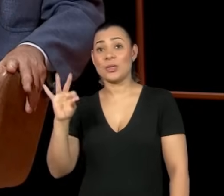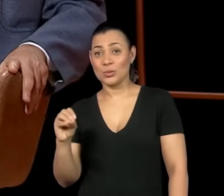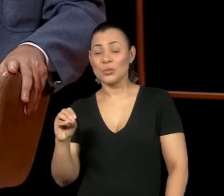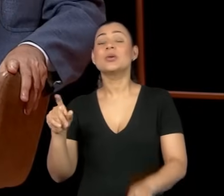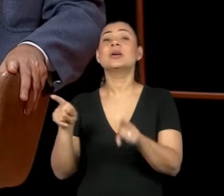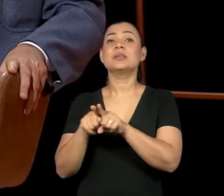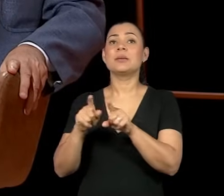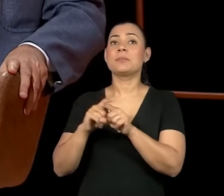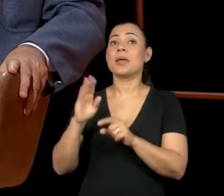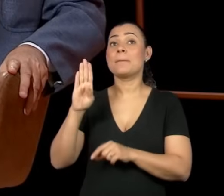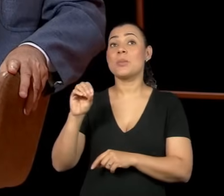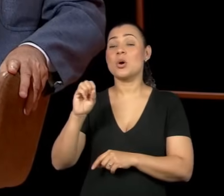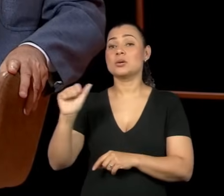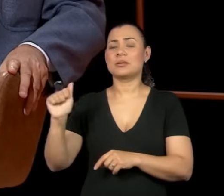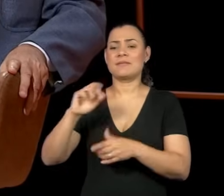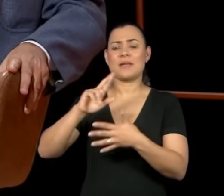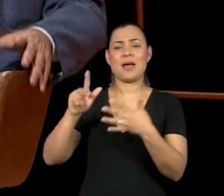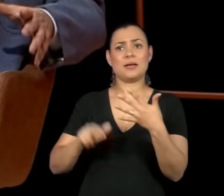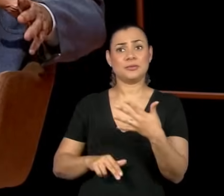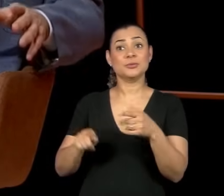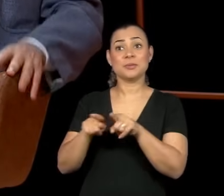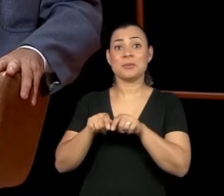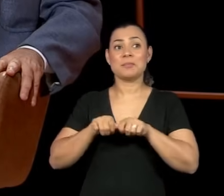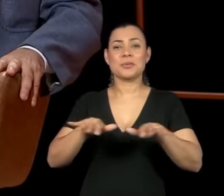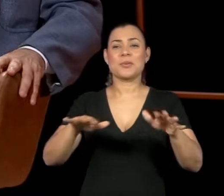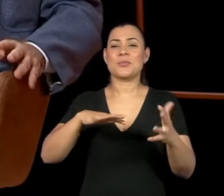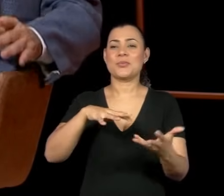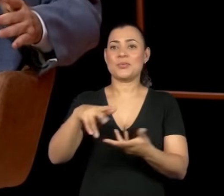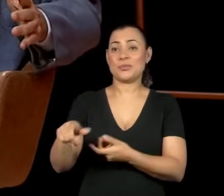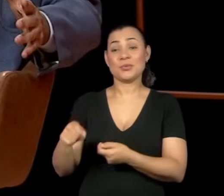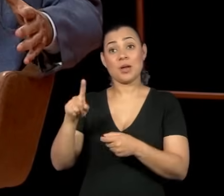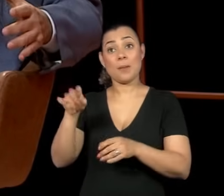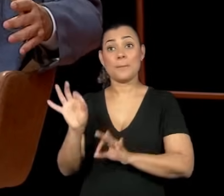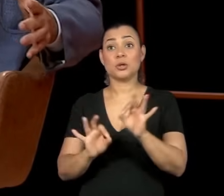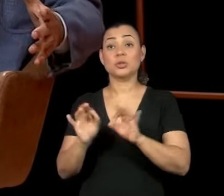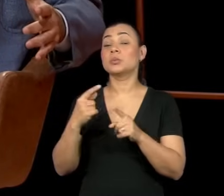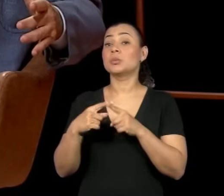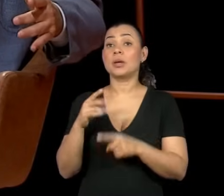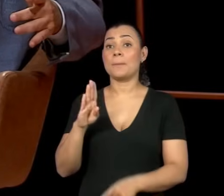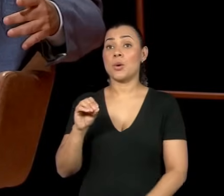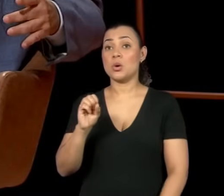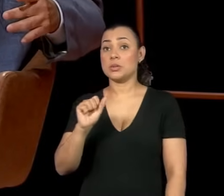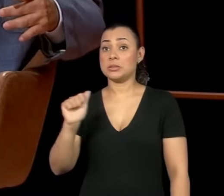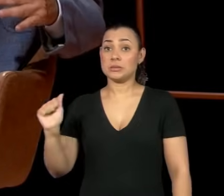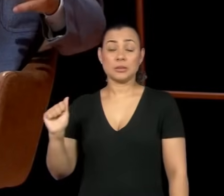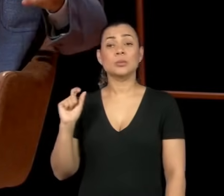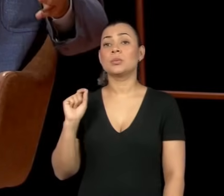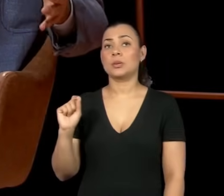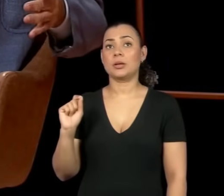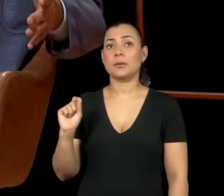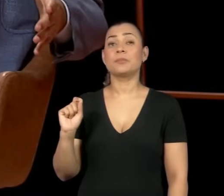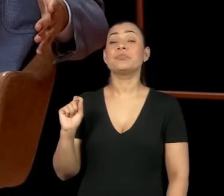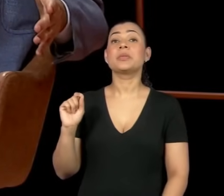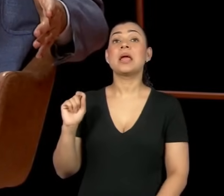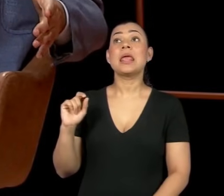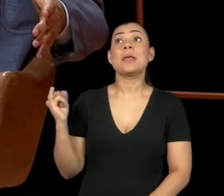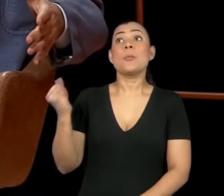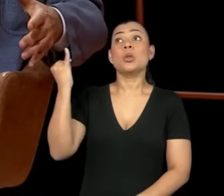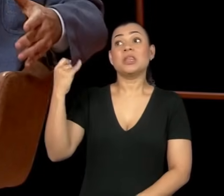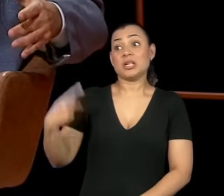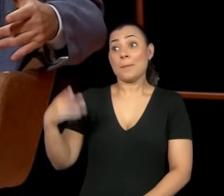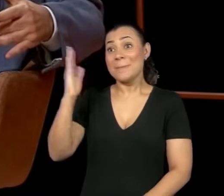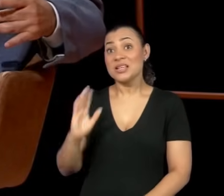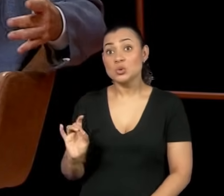grandes figuras da Bossa Nova e sair pelo mundo. É um projeto, porque a Bossa Nova só não é tão importante no Brasil